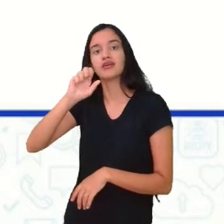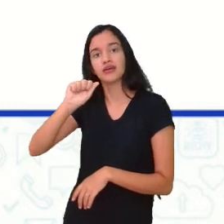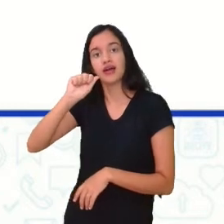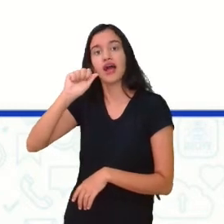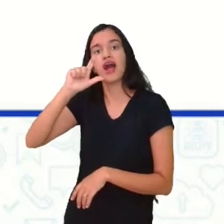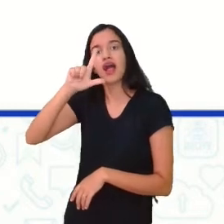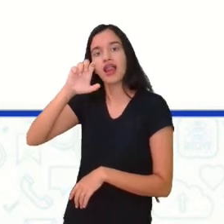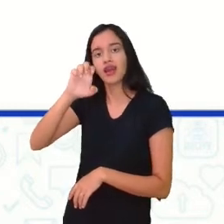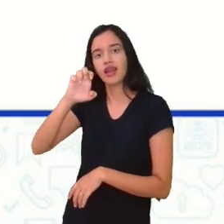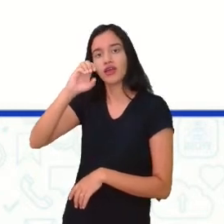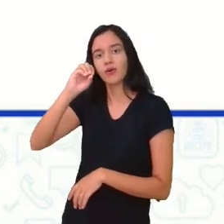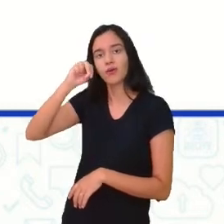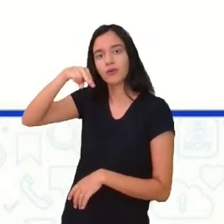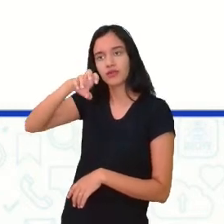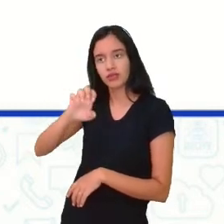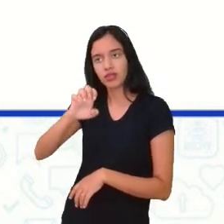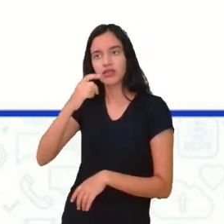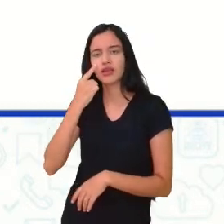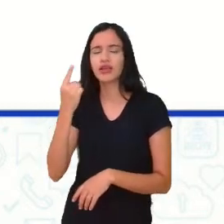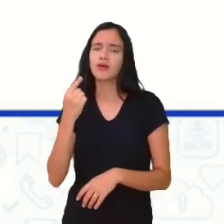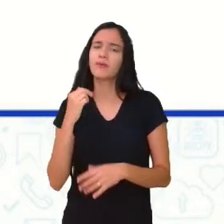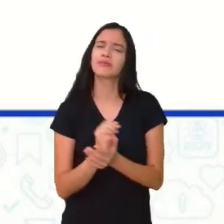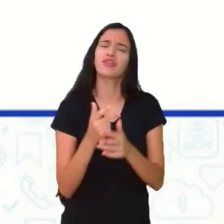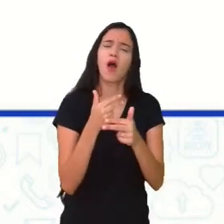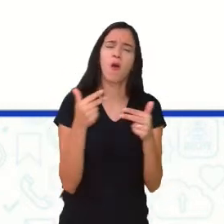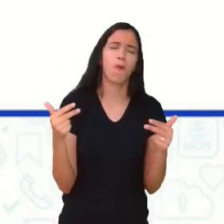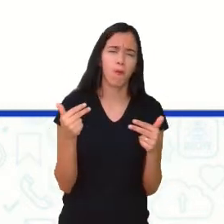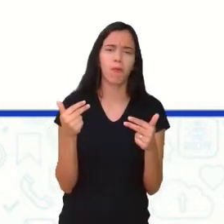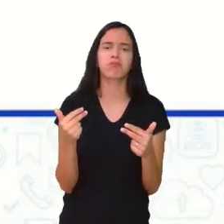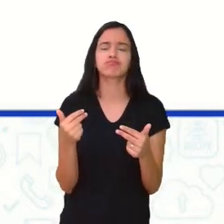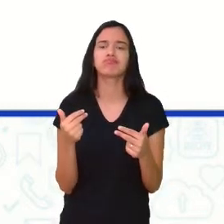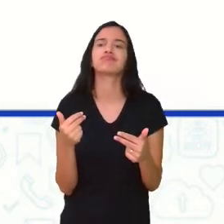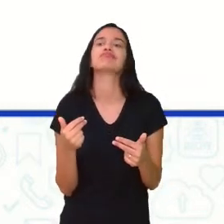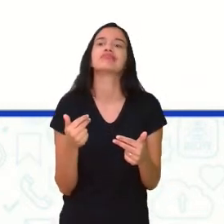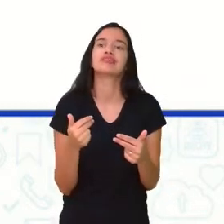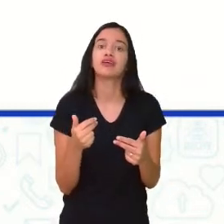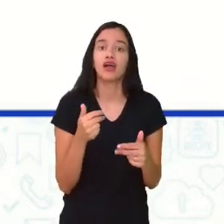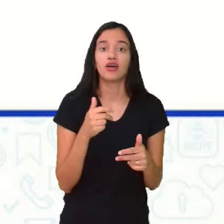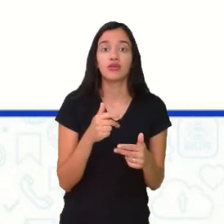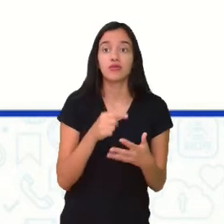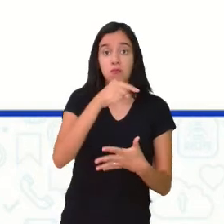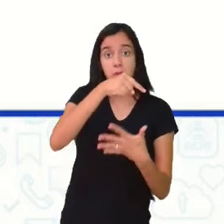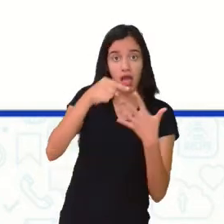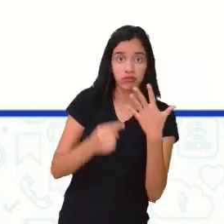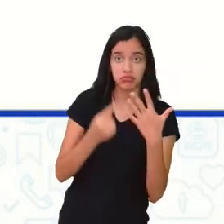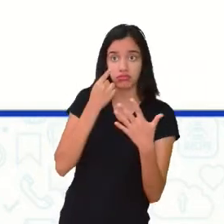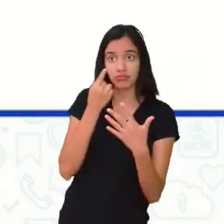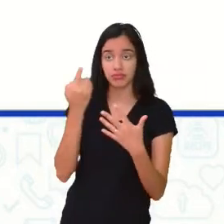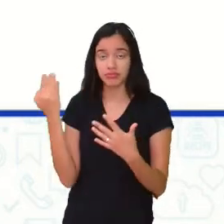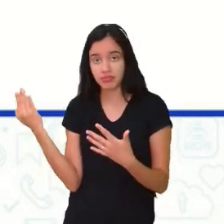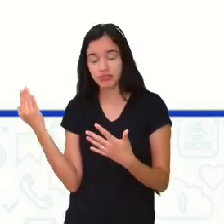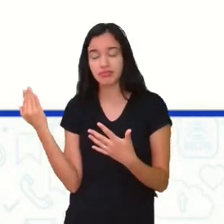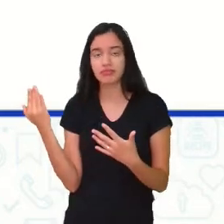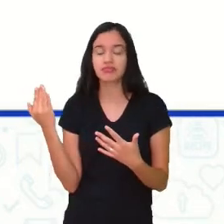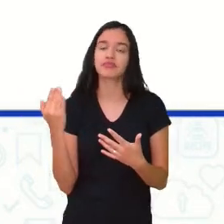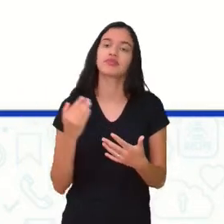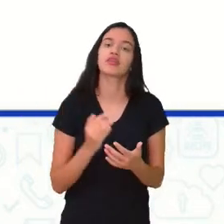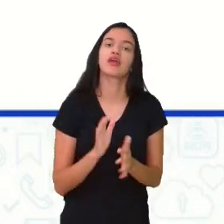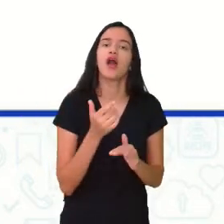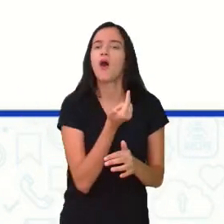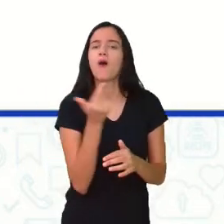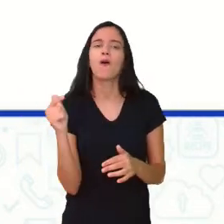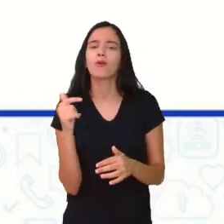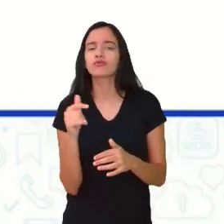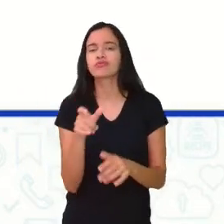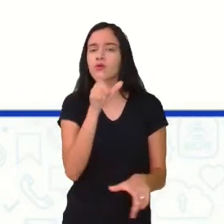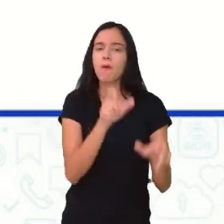eu a Pulcinella, mas é muita coisa no juízo. É muita coisa, é muito então, teatro. Era Pantaleone, tá, gente? Pigmaleão é outra coisa. É